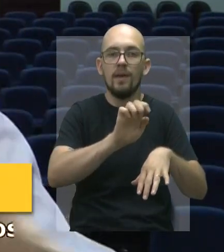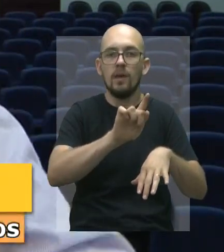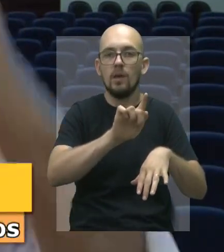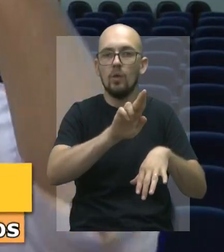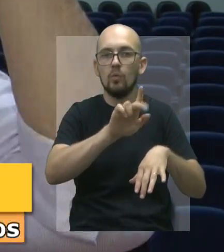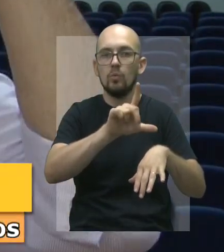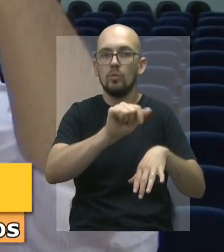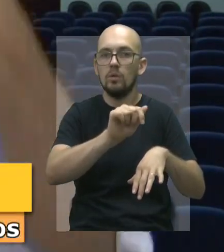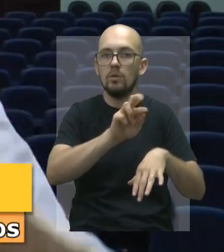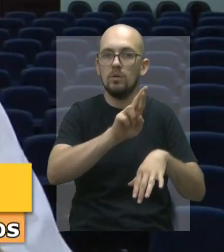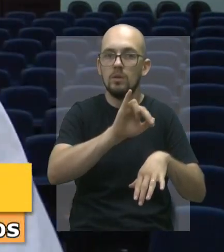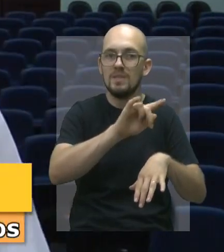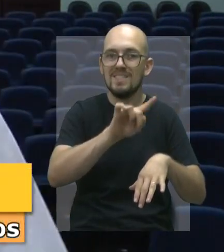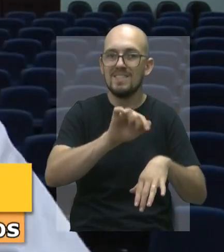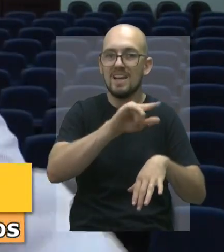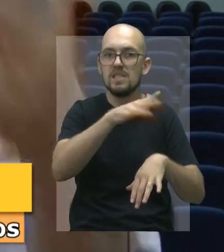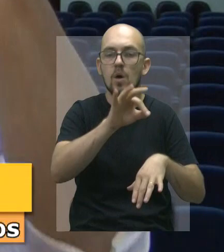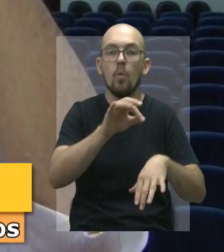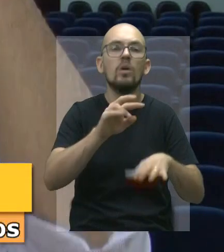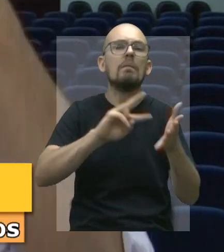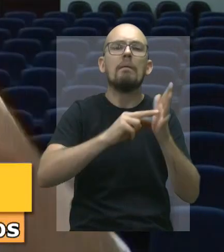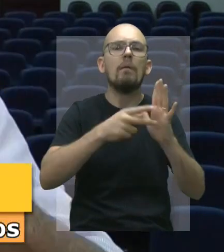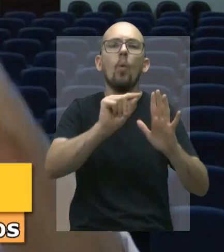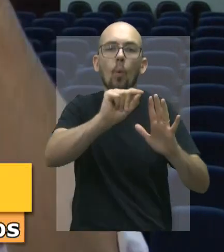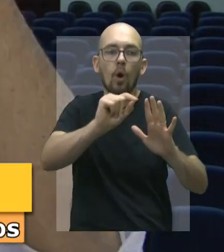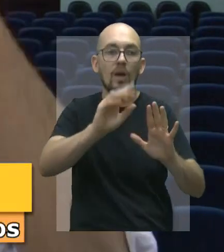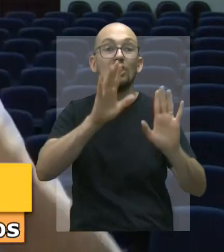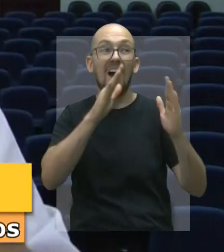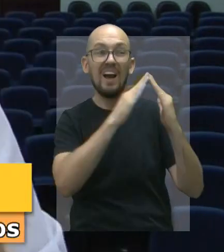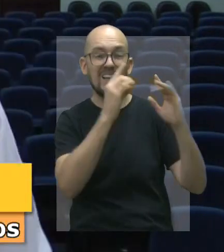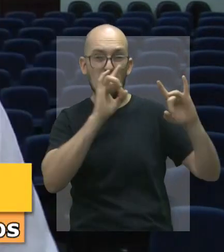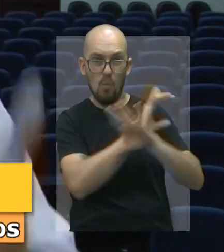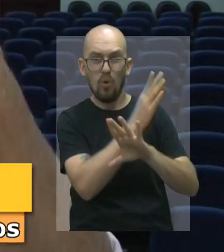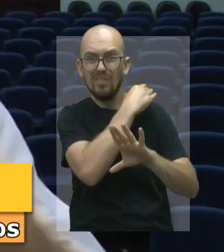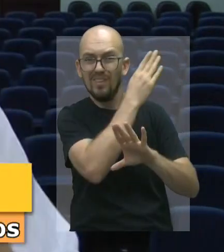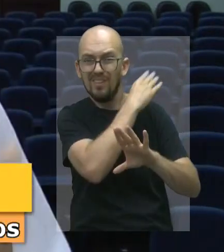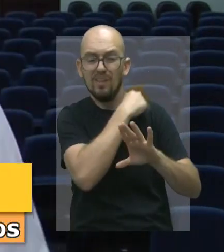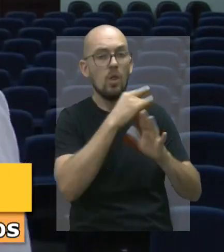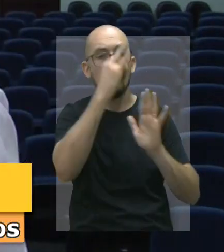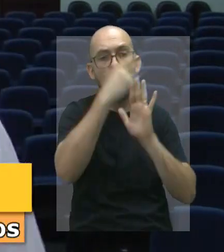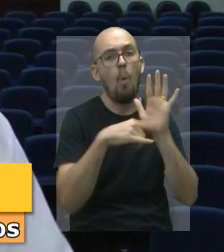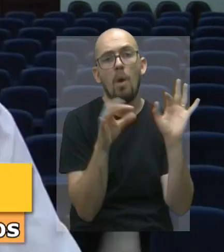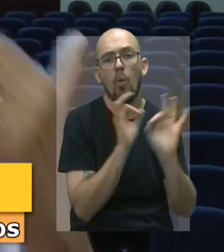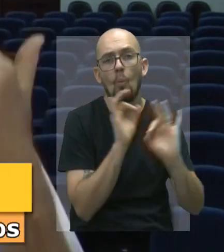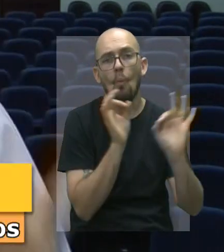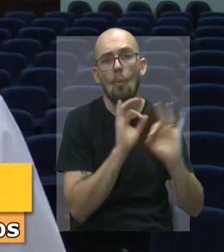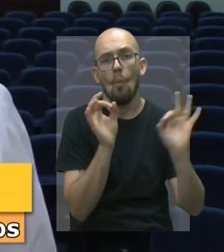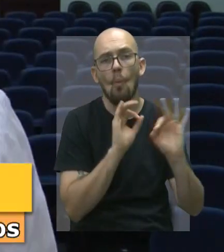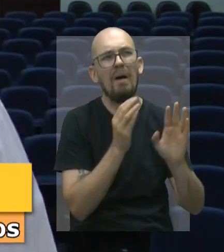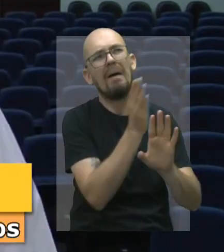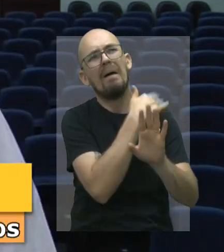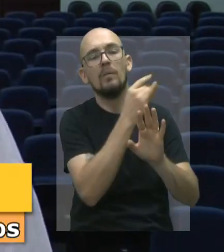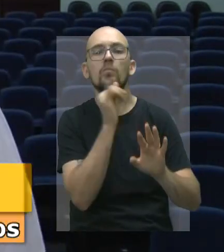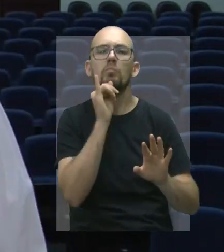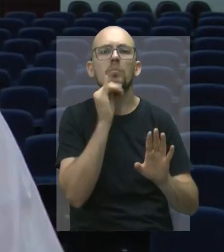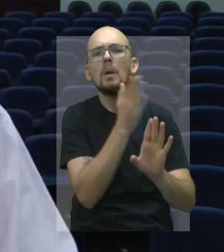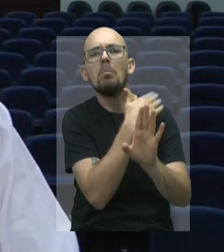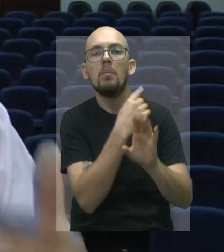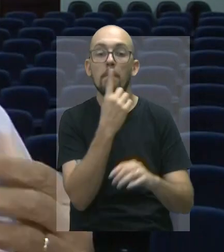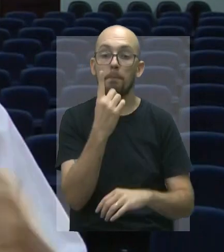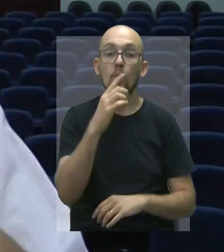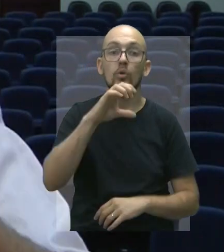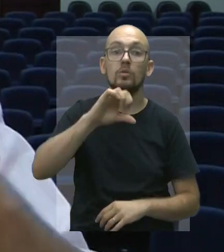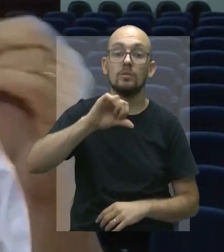dos imóveis que já estão prontos, que foram construídos em outras épocas. Quais épocas? Até 1978